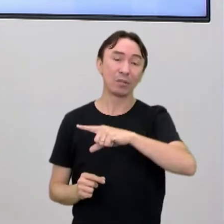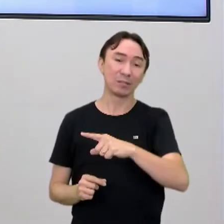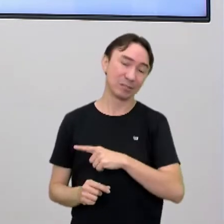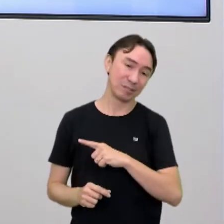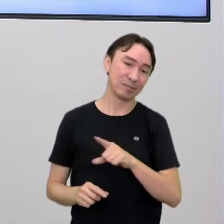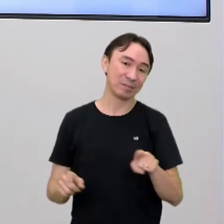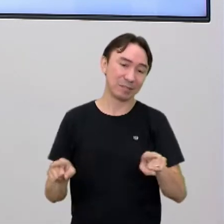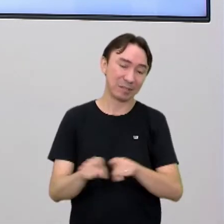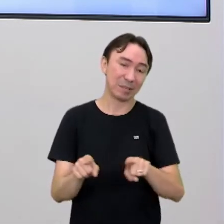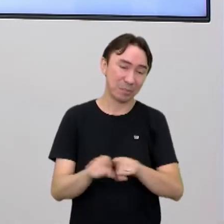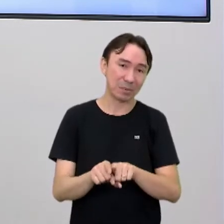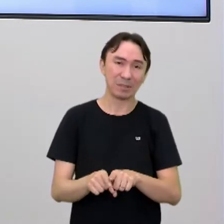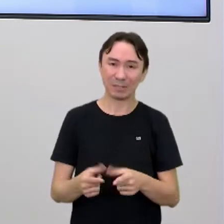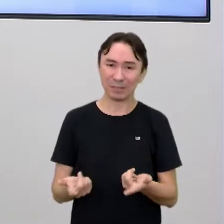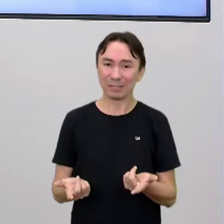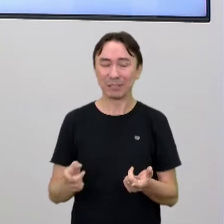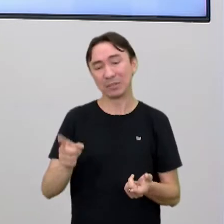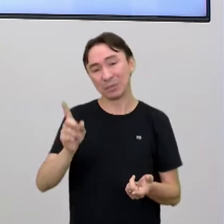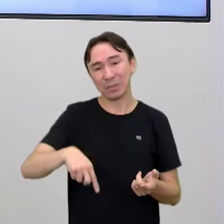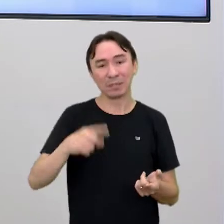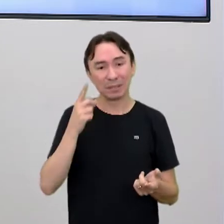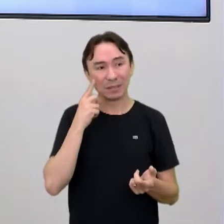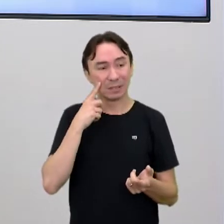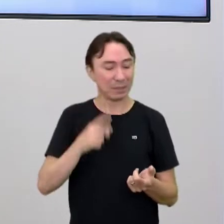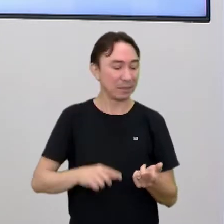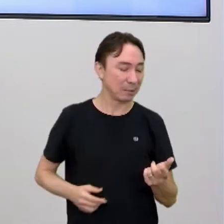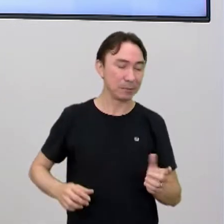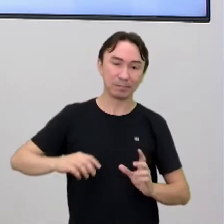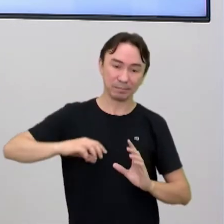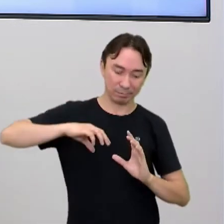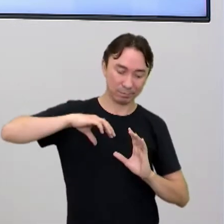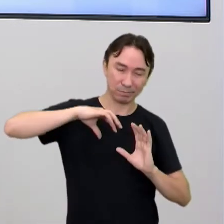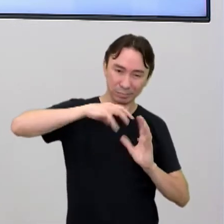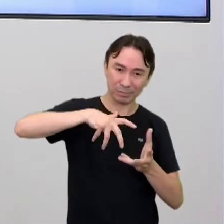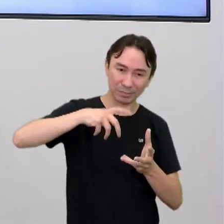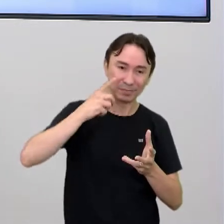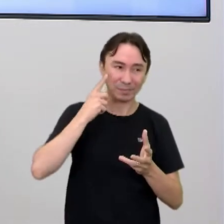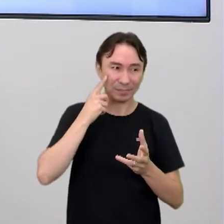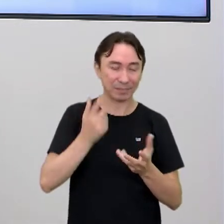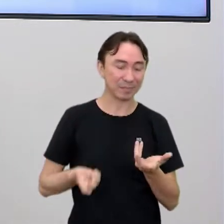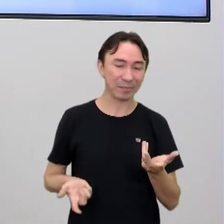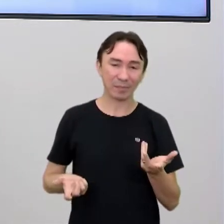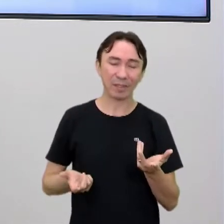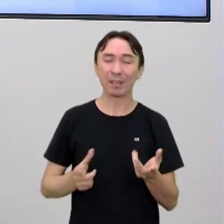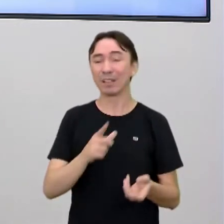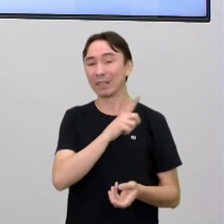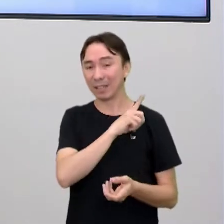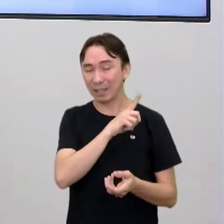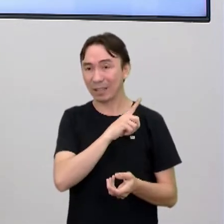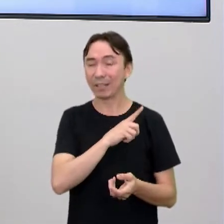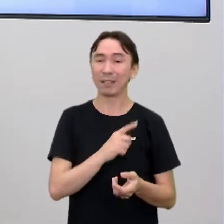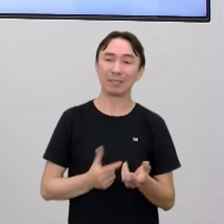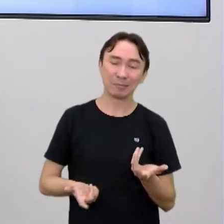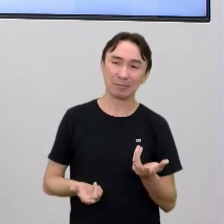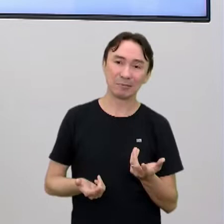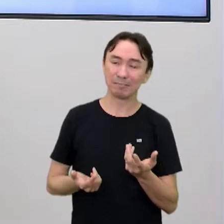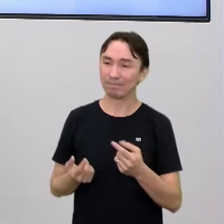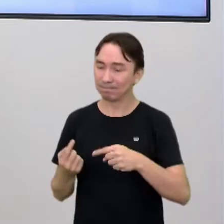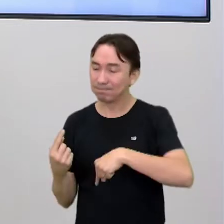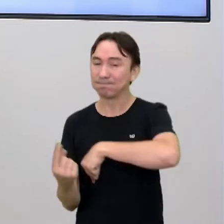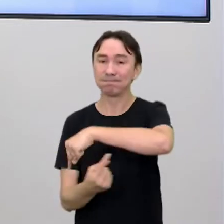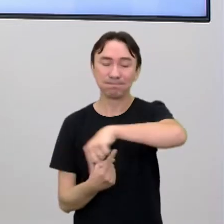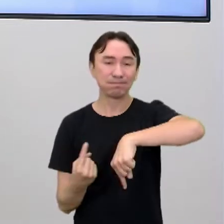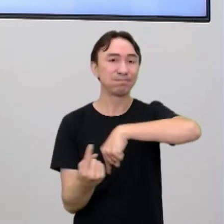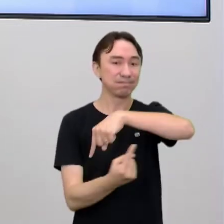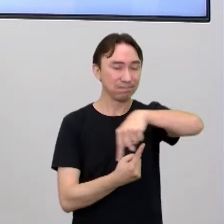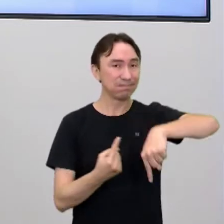patrimônio civilizatório, a fim de poder fazer com que essas relações aconteçam num nível